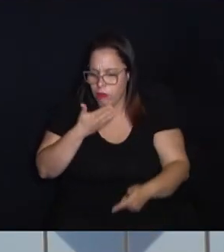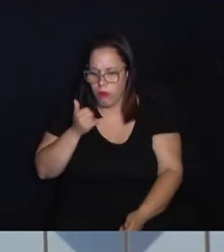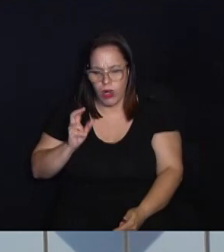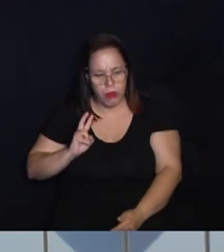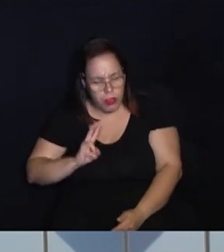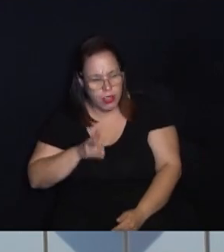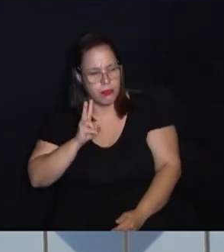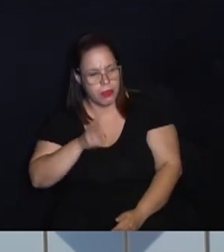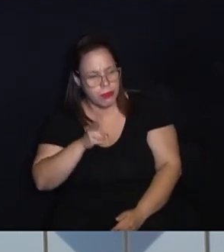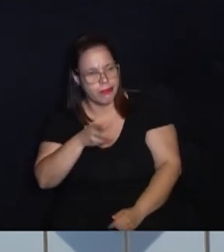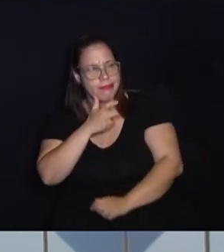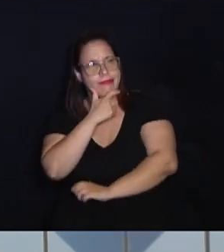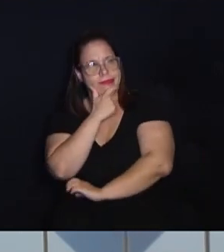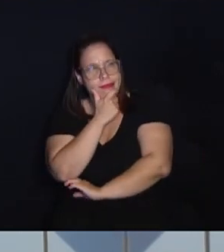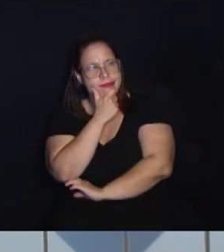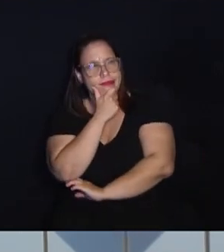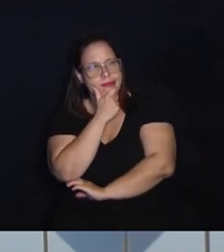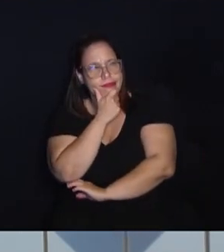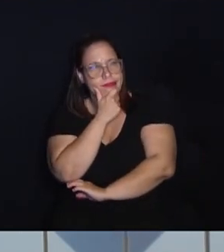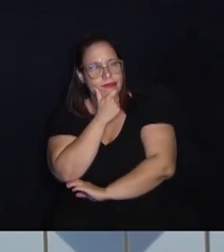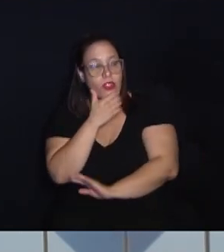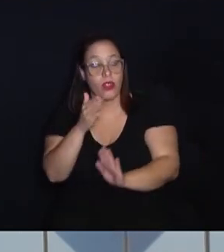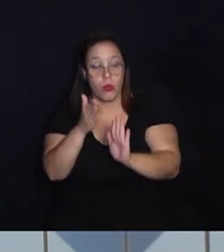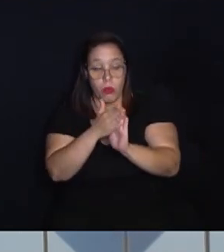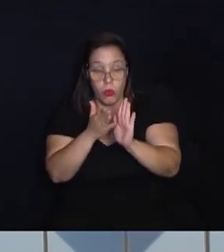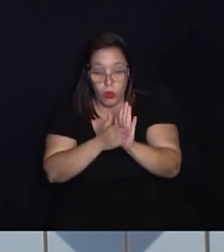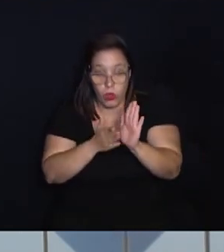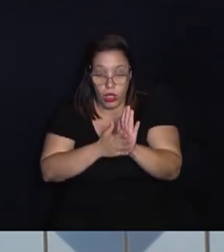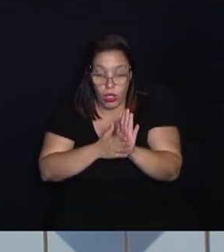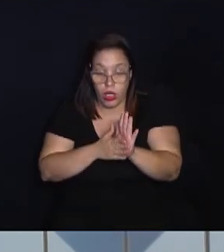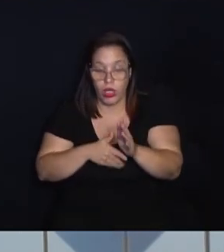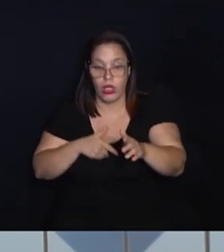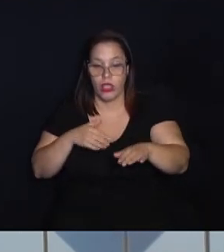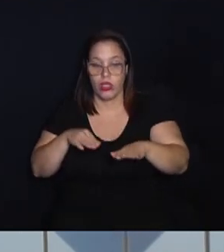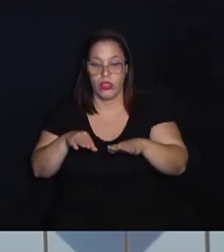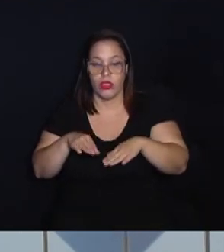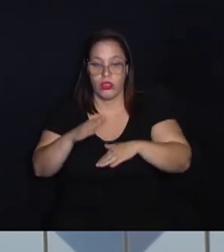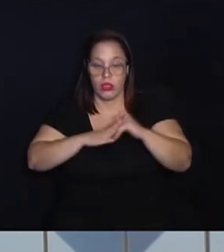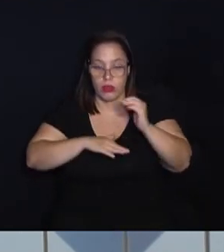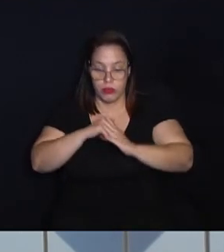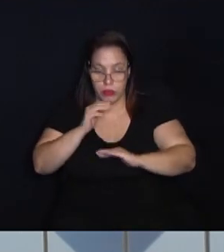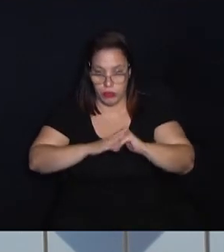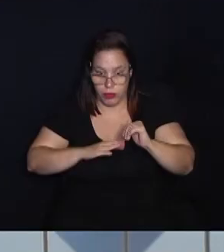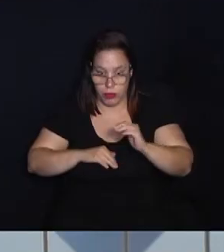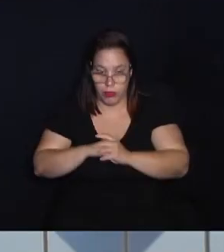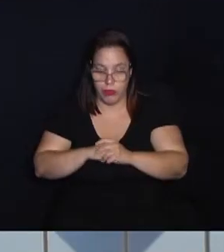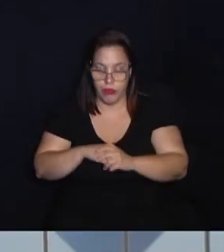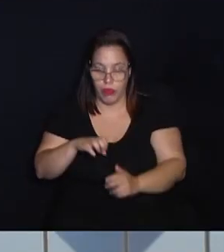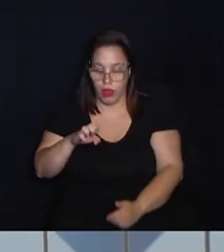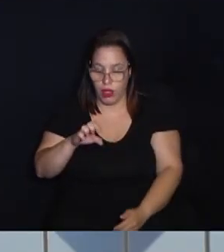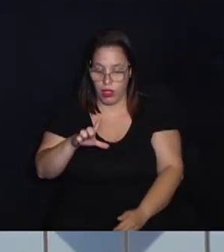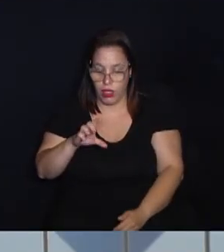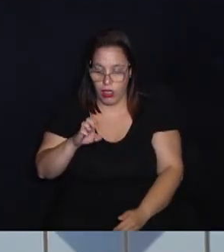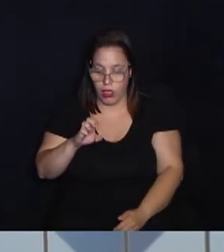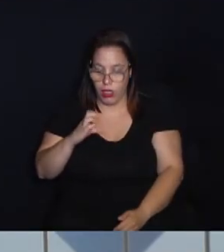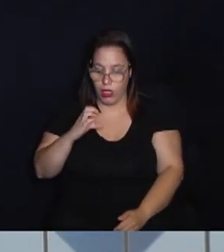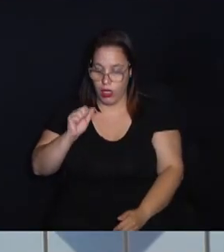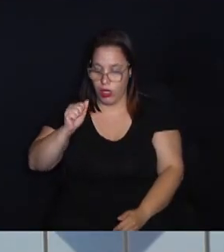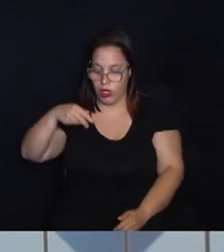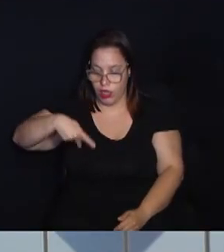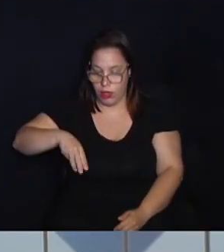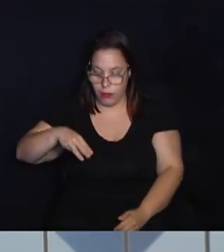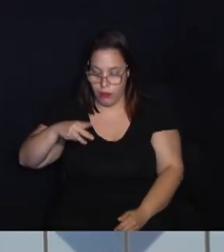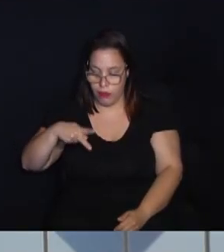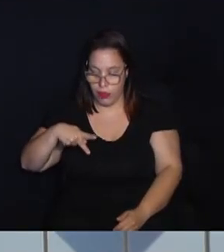contínua, a gente tem um programa de treinamento, de qualificação através da Elecamp, para capacitar e manter os